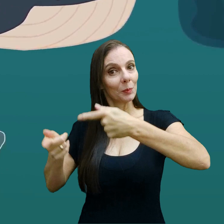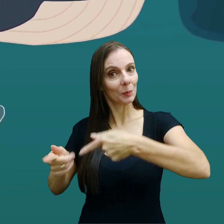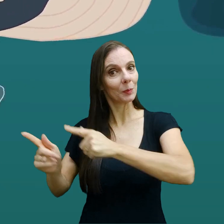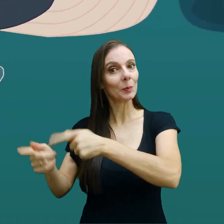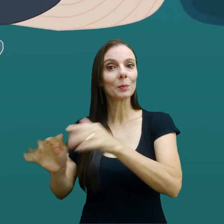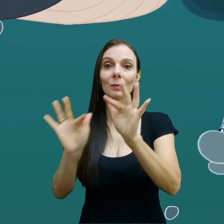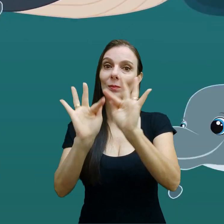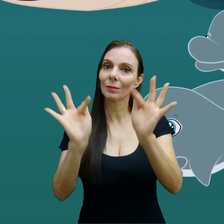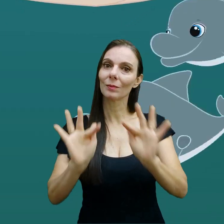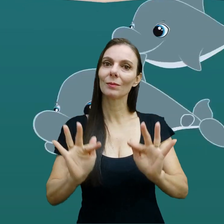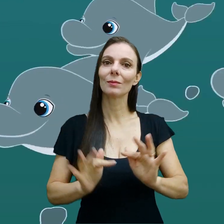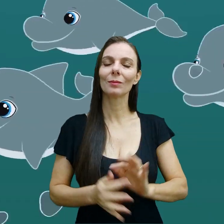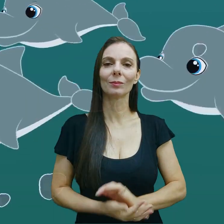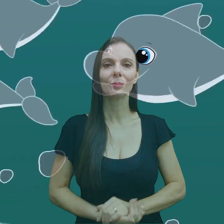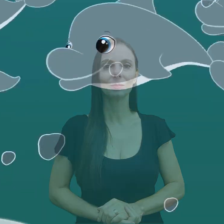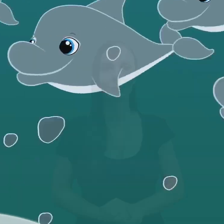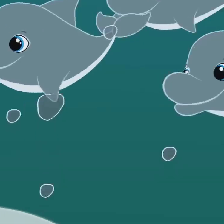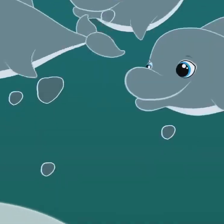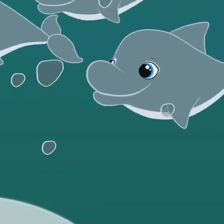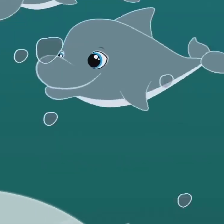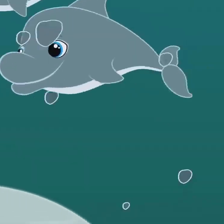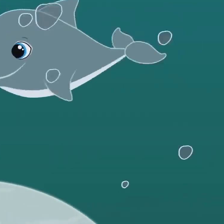golfinhos felizes,